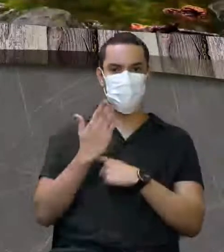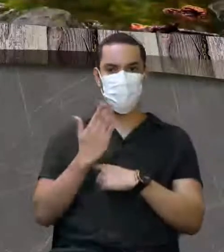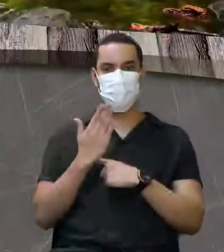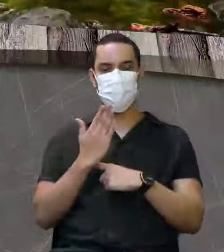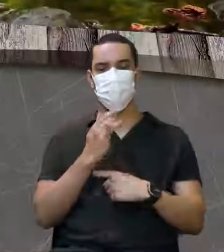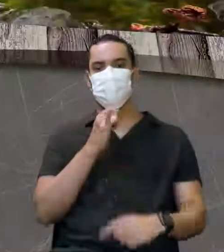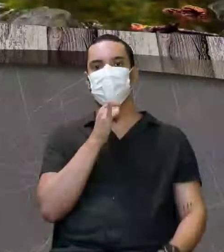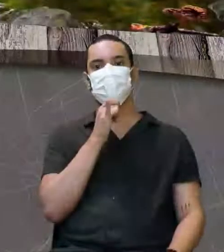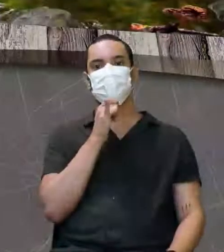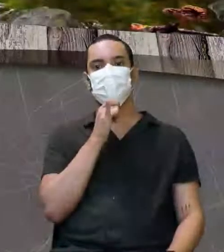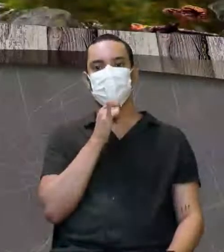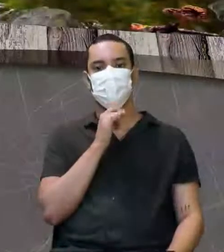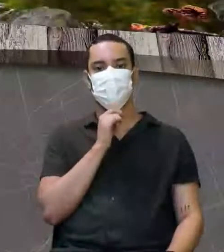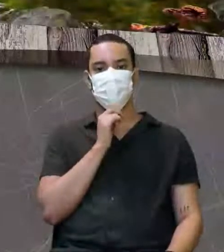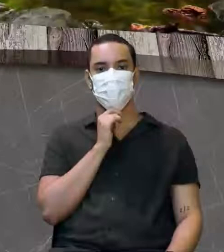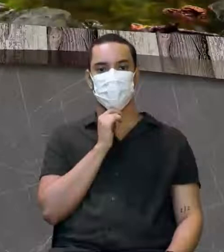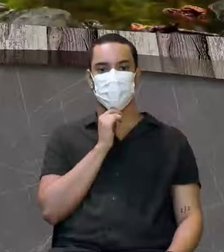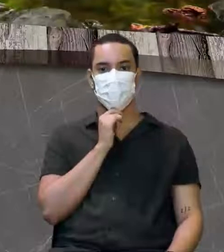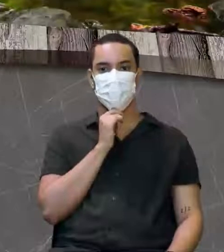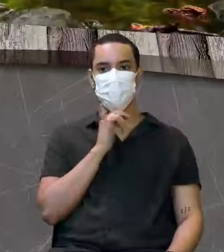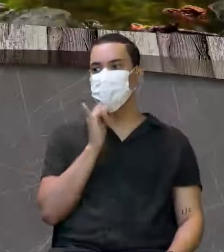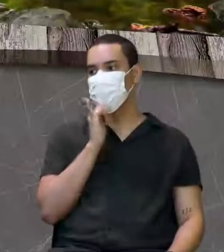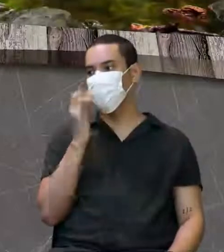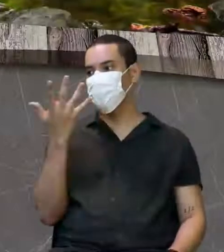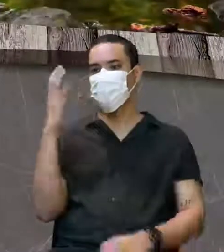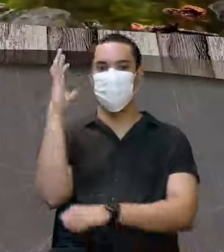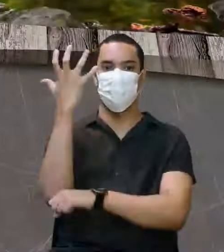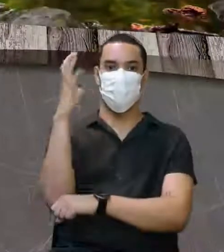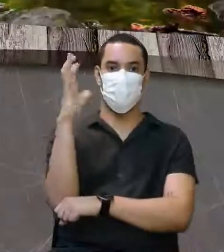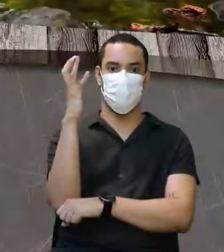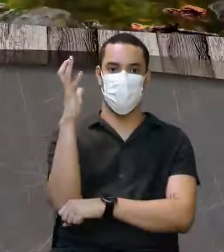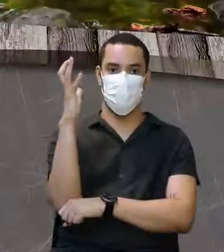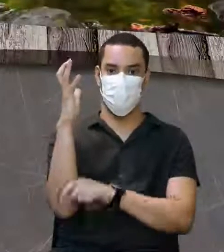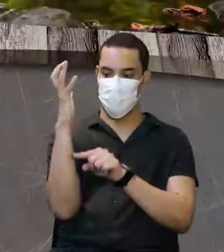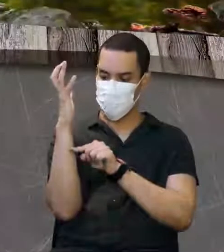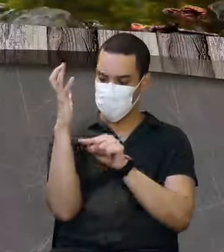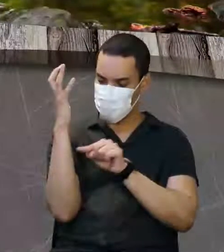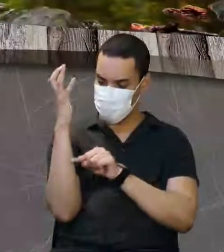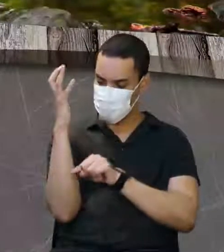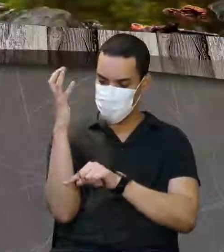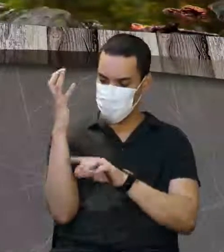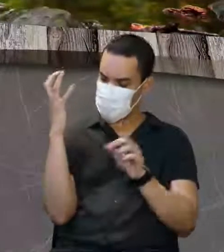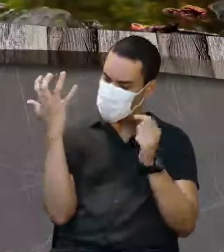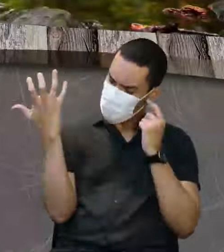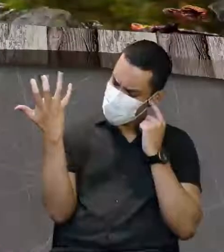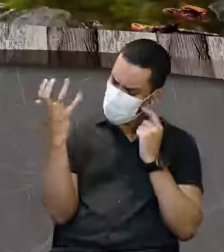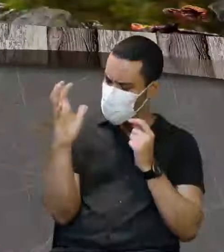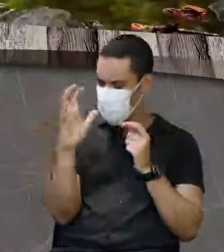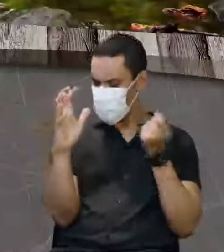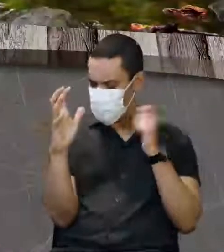pegar alguma coisa, uma planta com espinho, alguma coisa, se furar, se cortar, e eles falam, não, isso aqui dá para eu utilizar